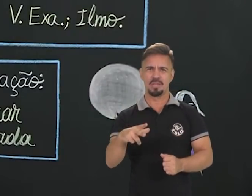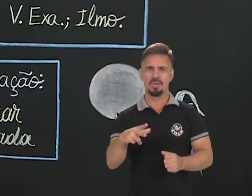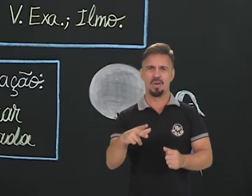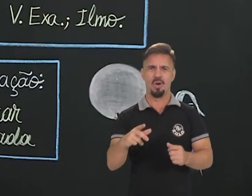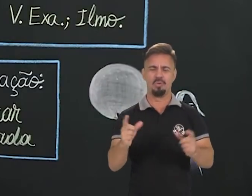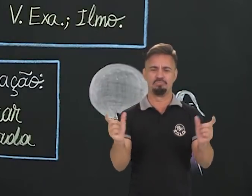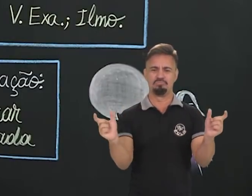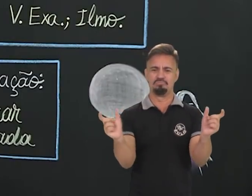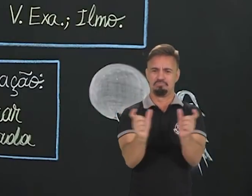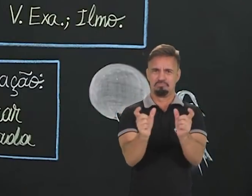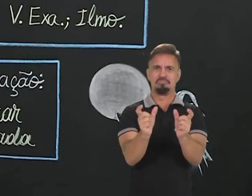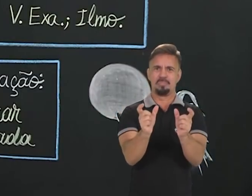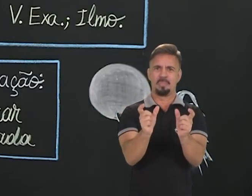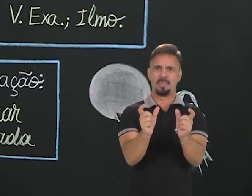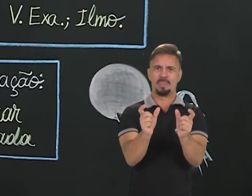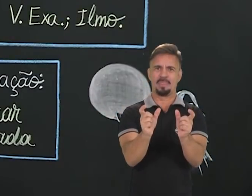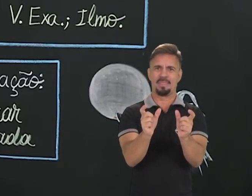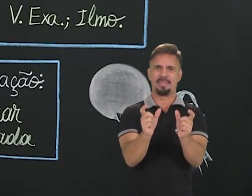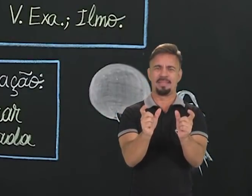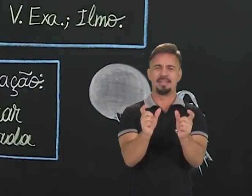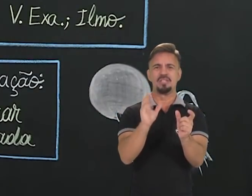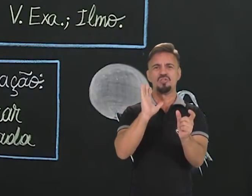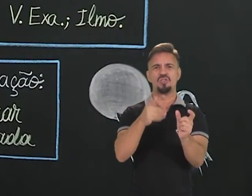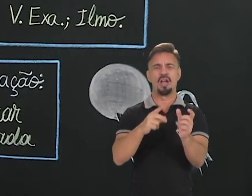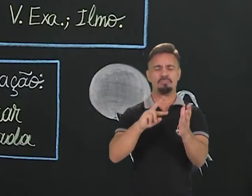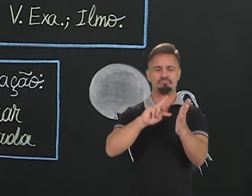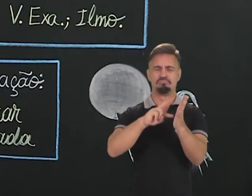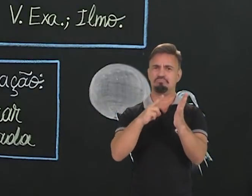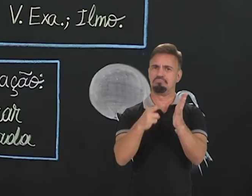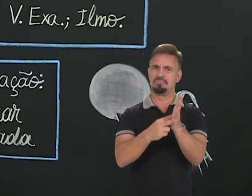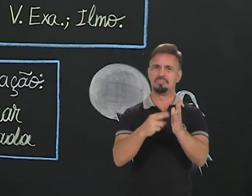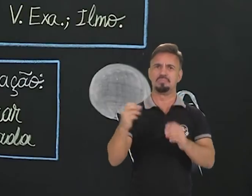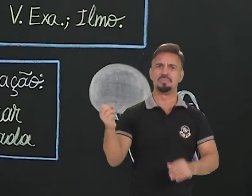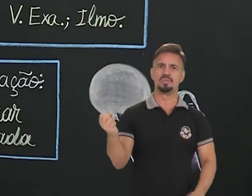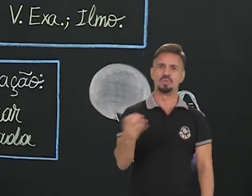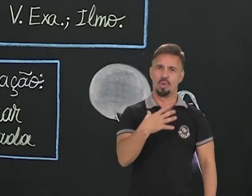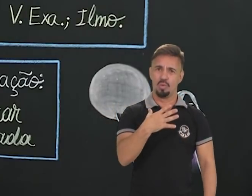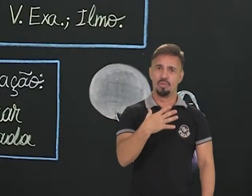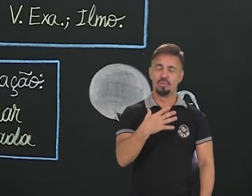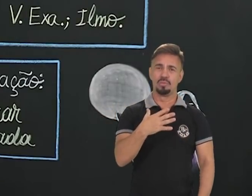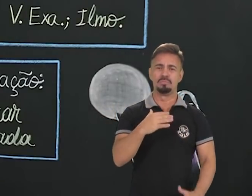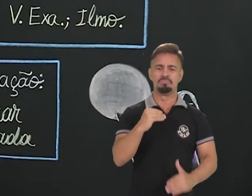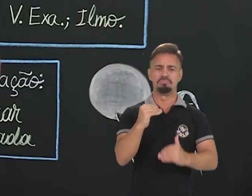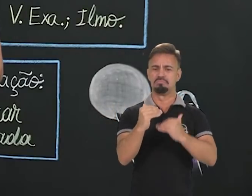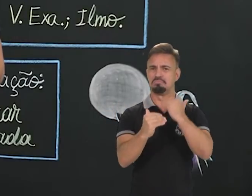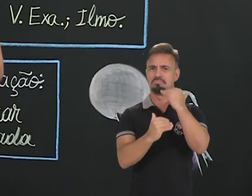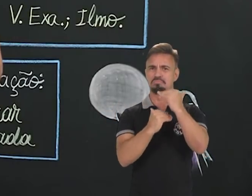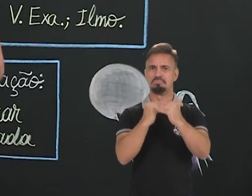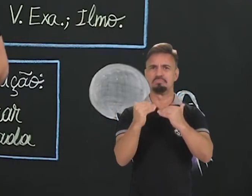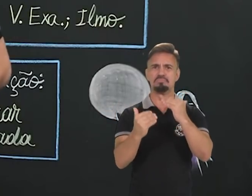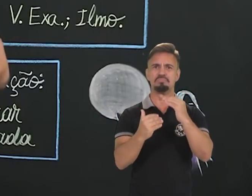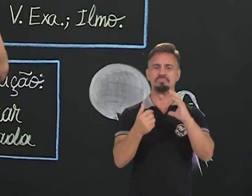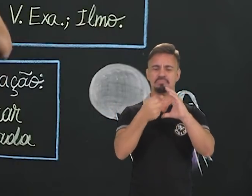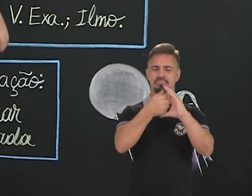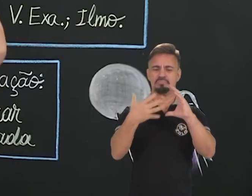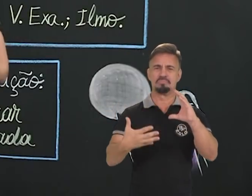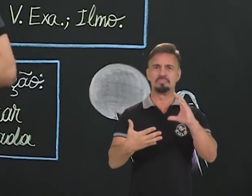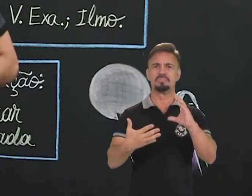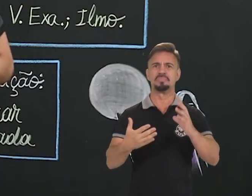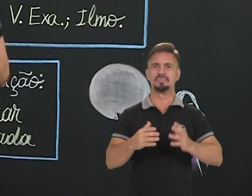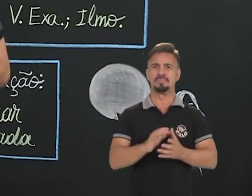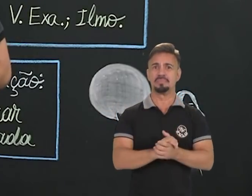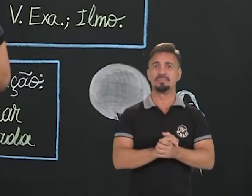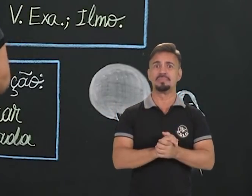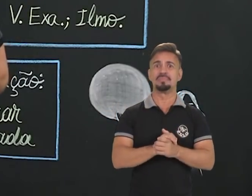trechos de palavras que já existiram e de uma combinação que gera um significado novo. Essa construção de caráter semântico é